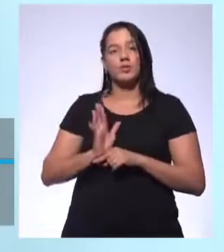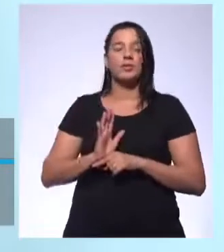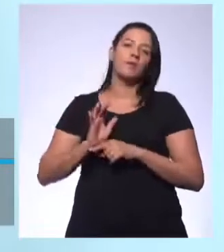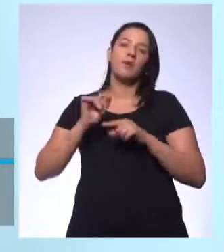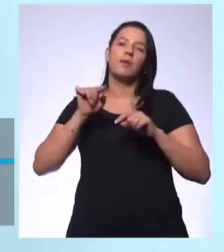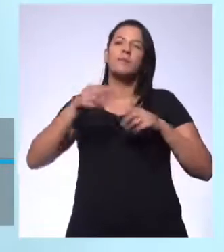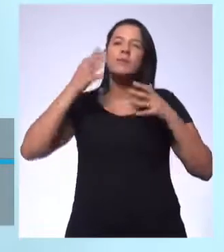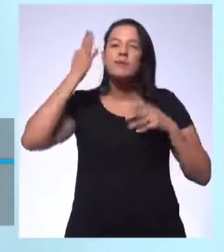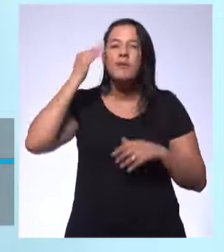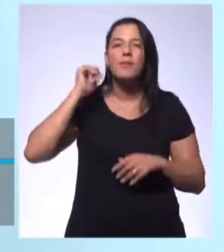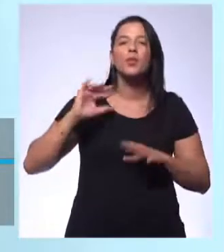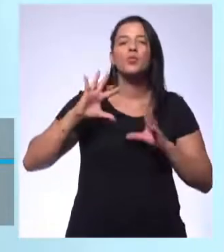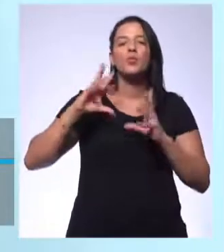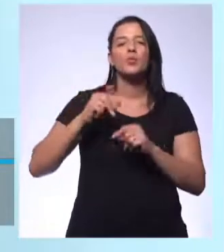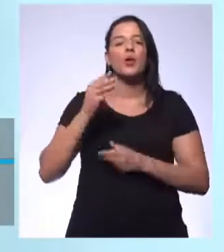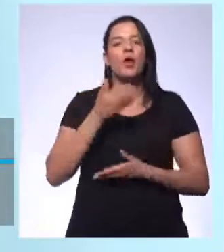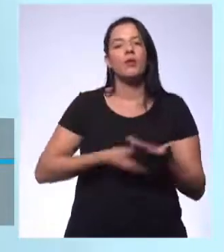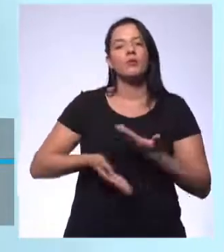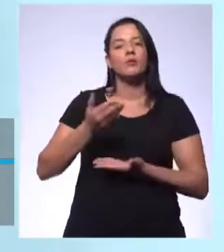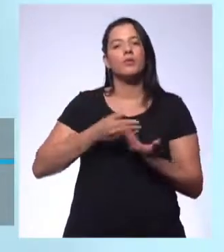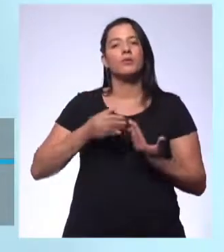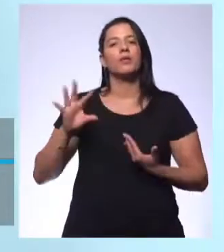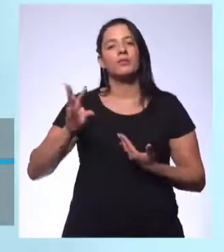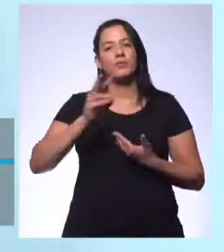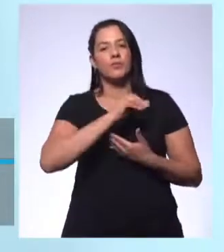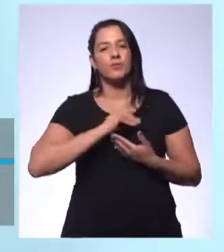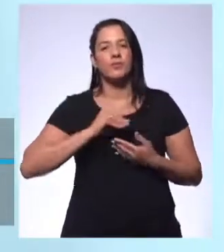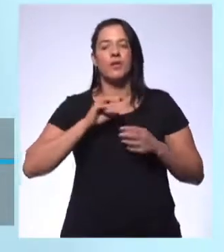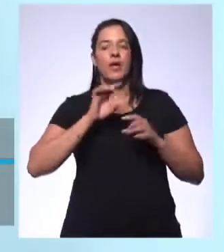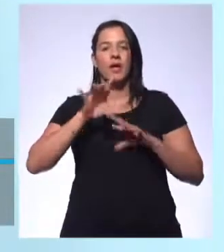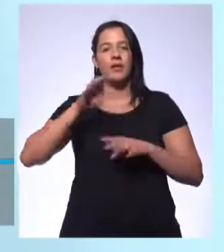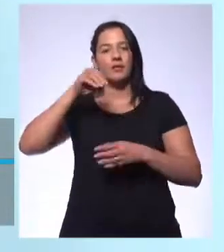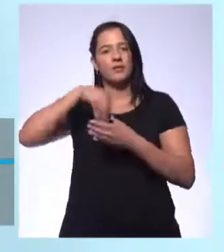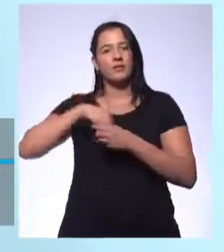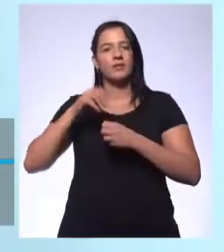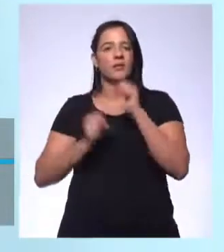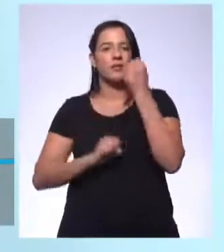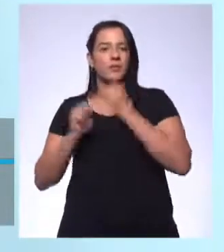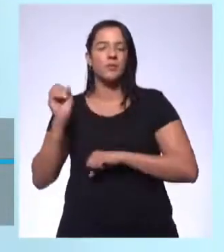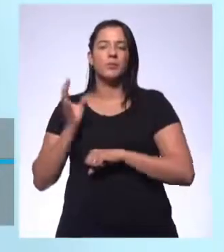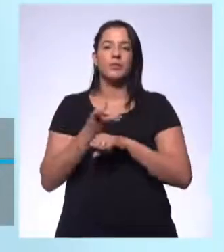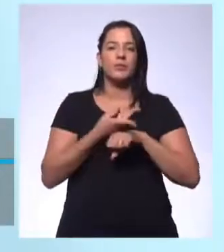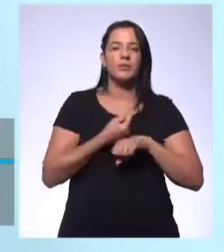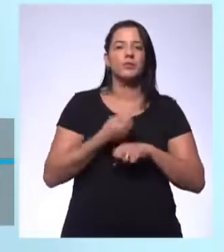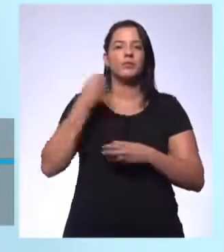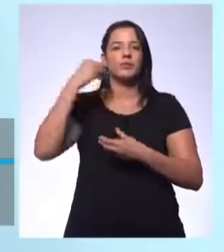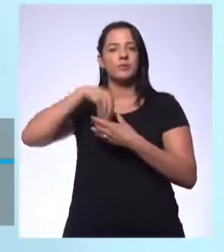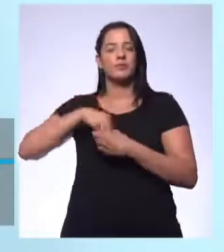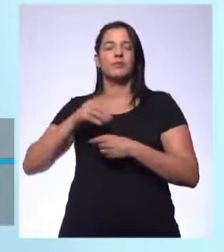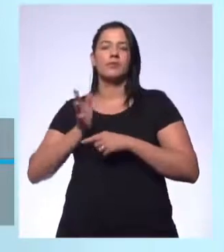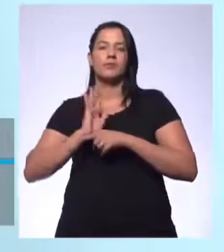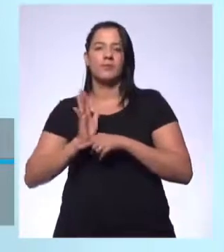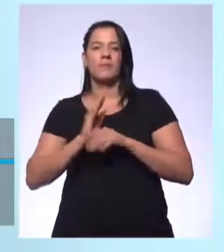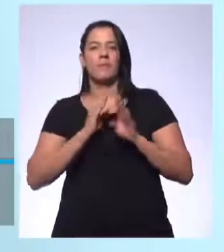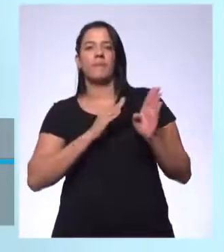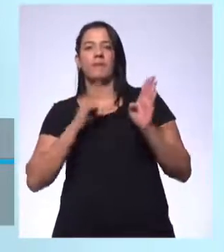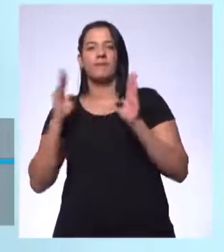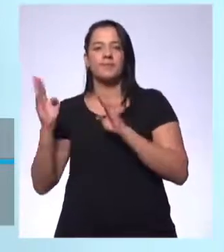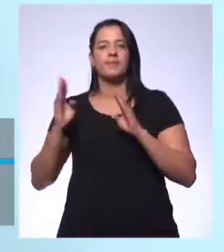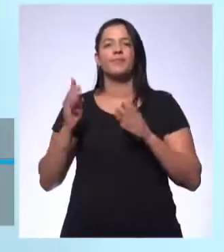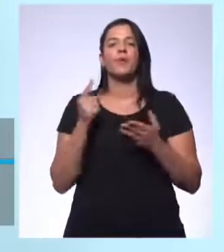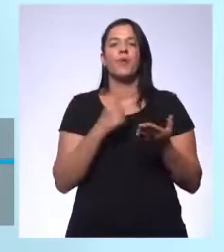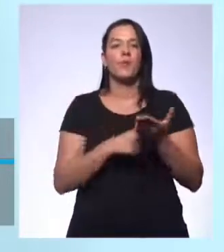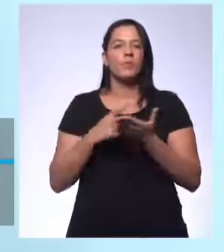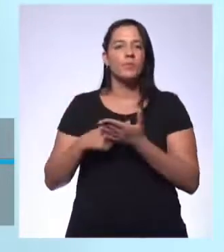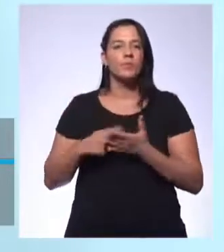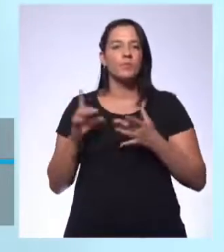tem que saber relacionar a criticidade do cinema, a indústria e a arte do cinema, essa relação que se dá entre essas duas